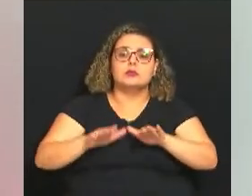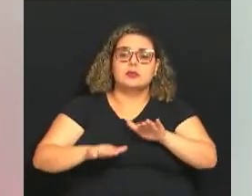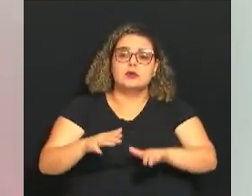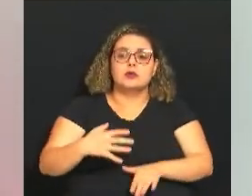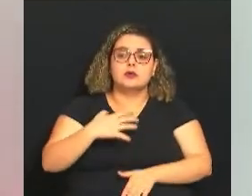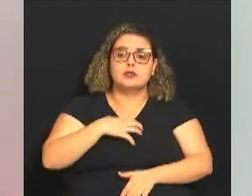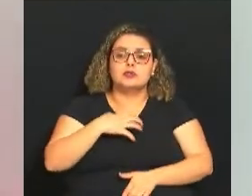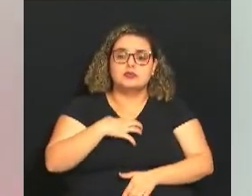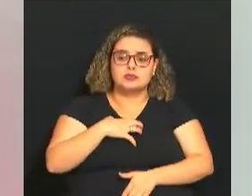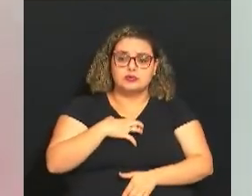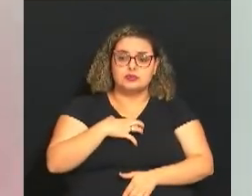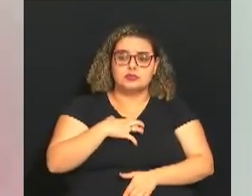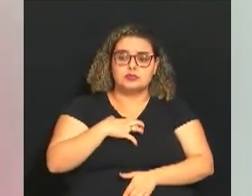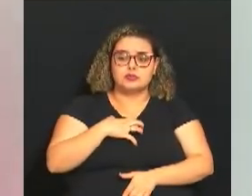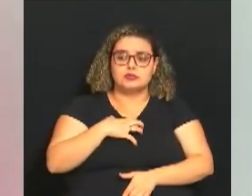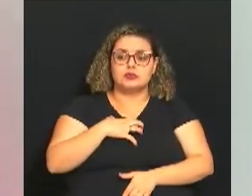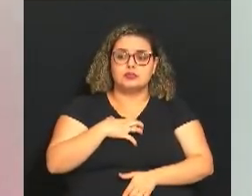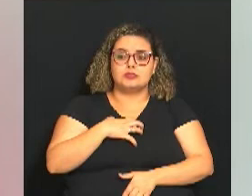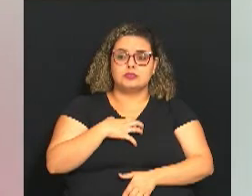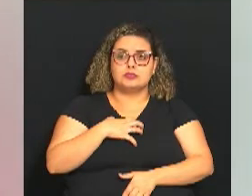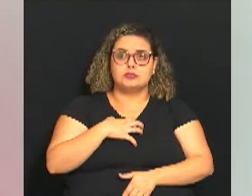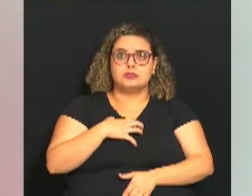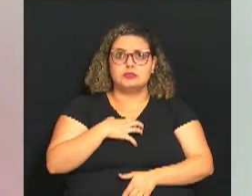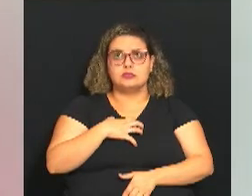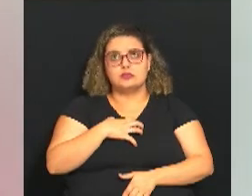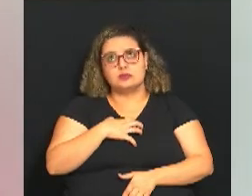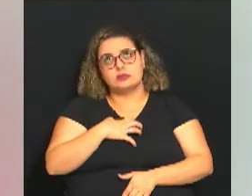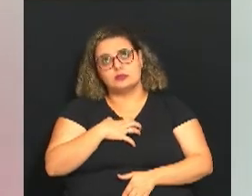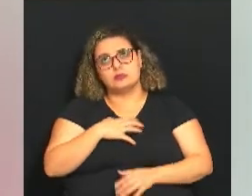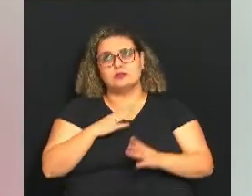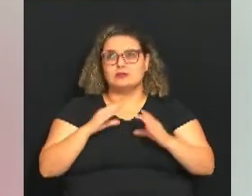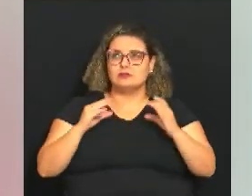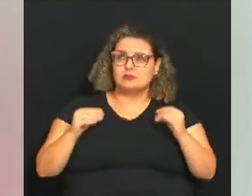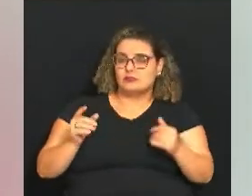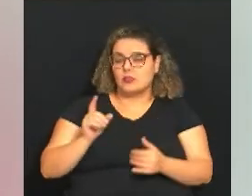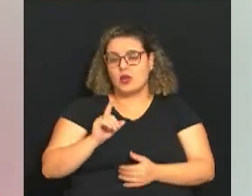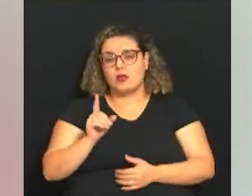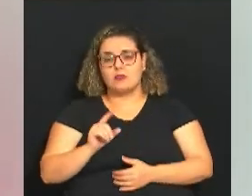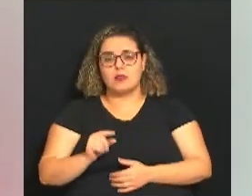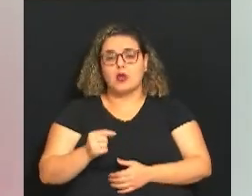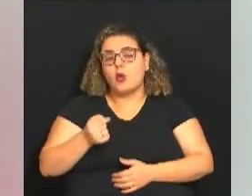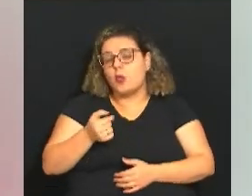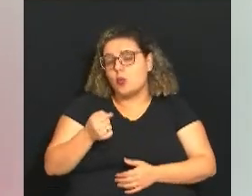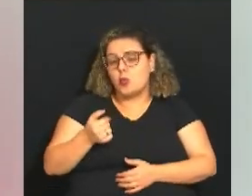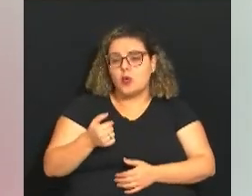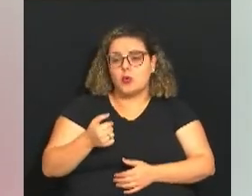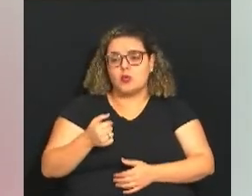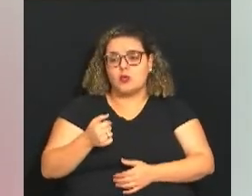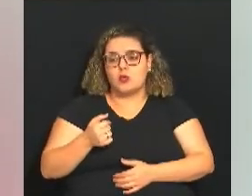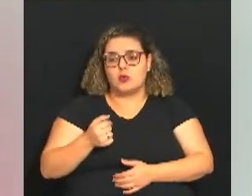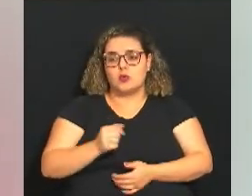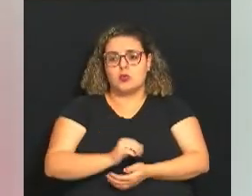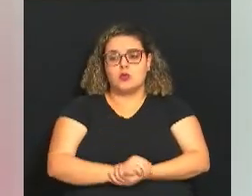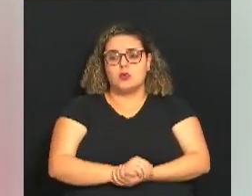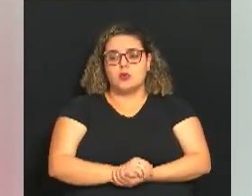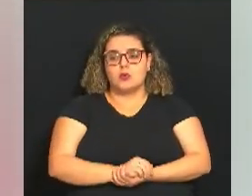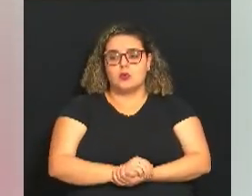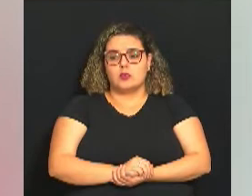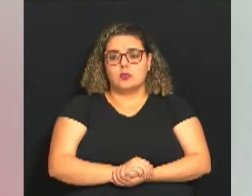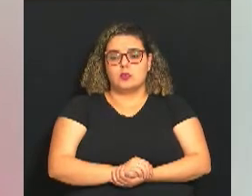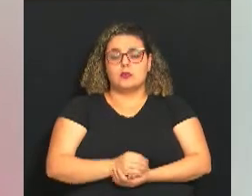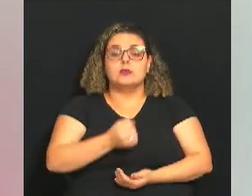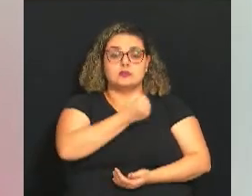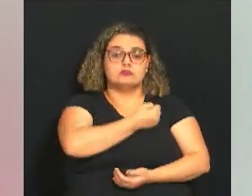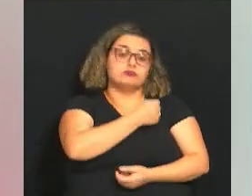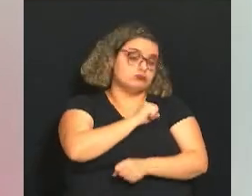pouco mais, não vou dizer mais confortável, mas com um pouco... Tem um número grande,